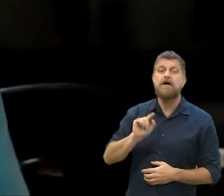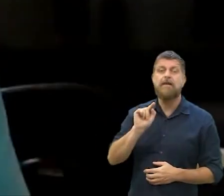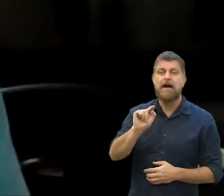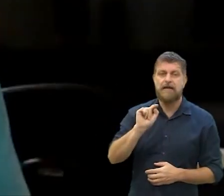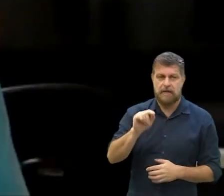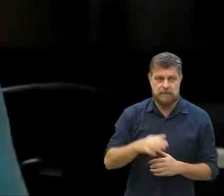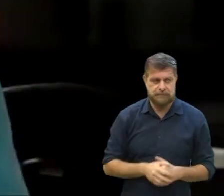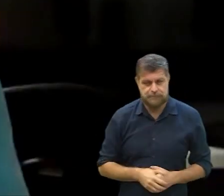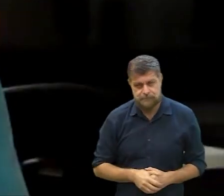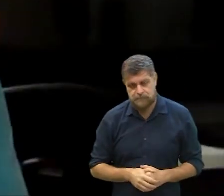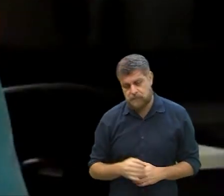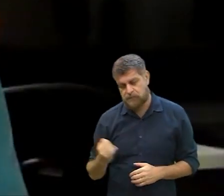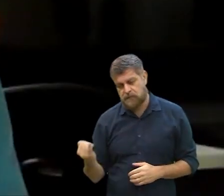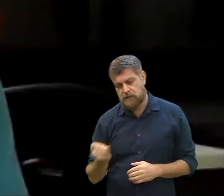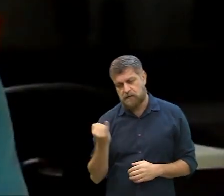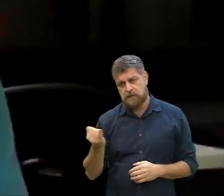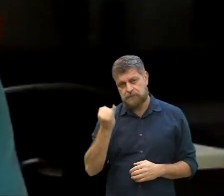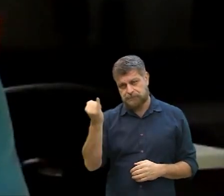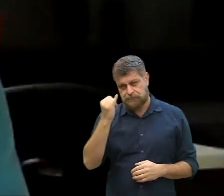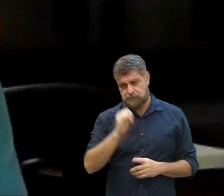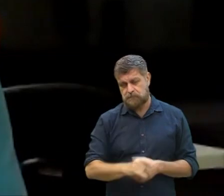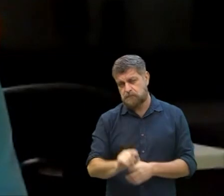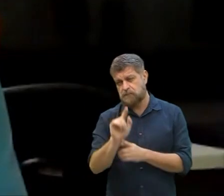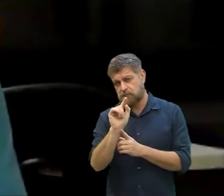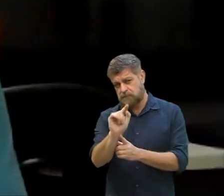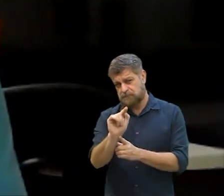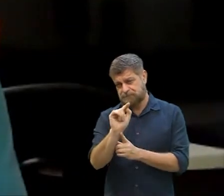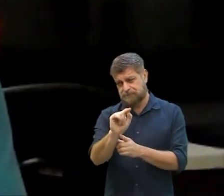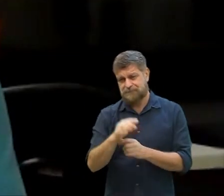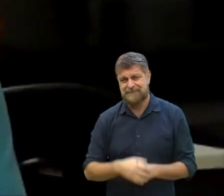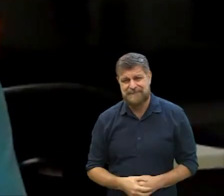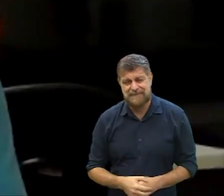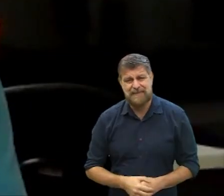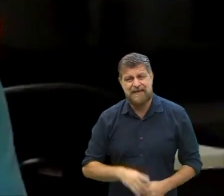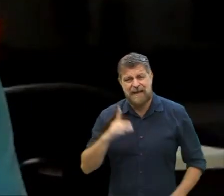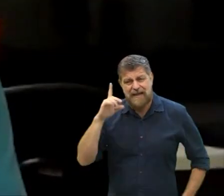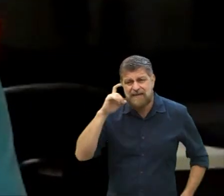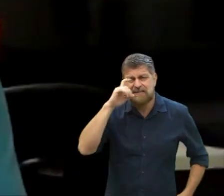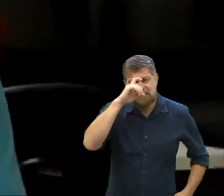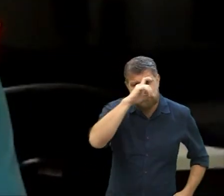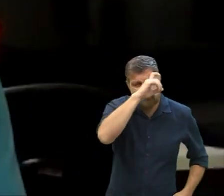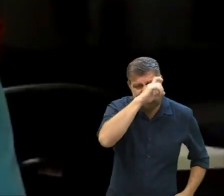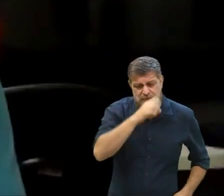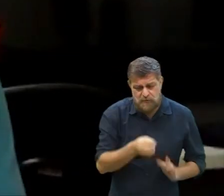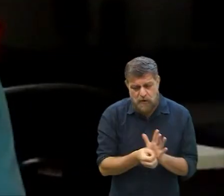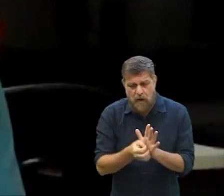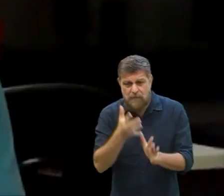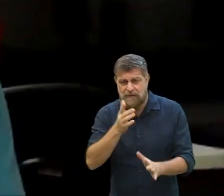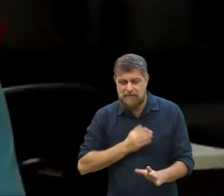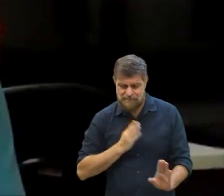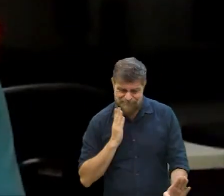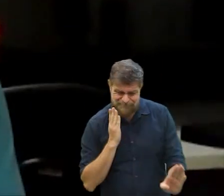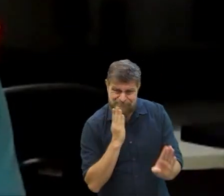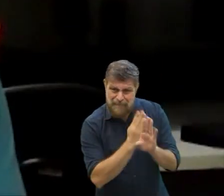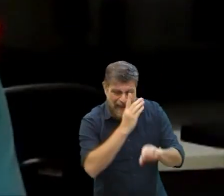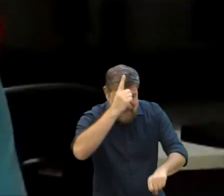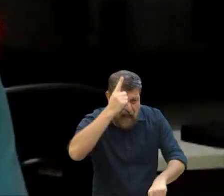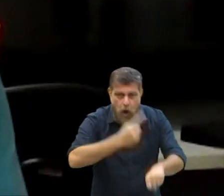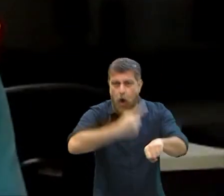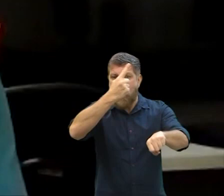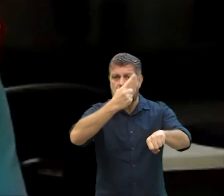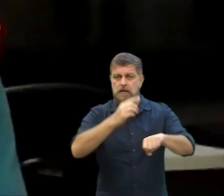acionar? Então, uma questão muito importante é exatamente essa, a dificuldade que se tem, às vezes, de ter um